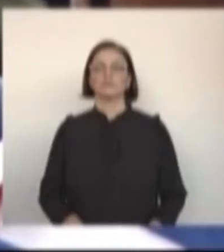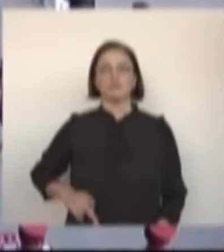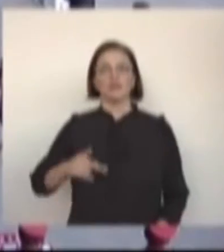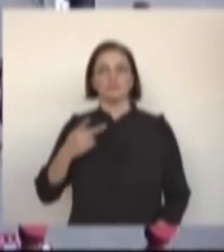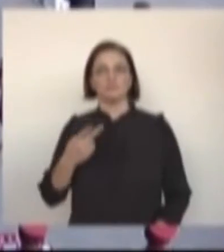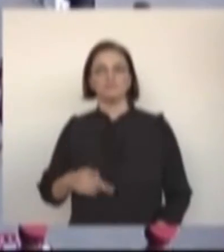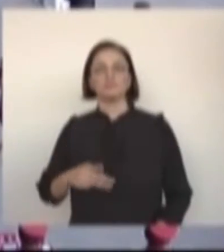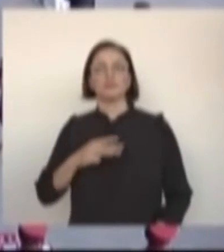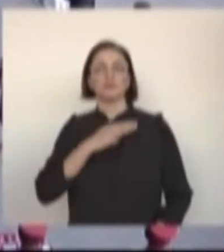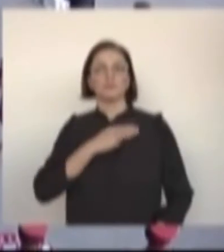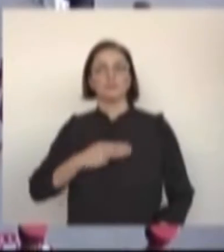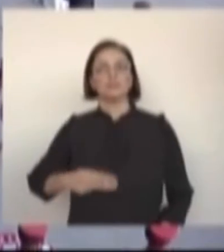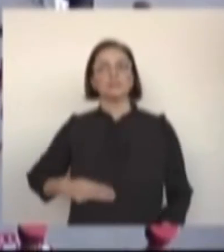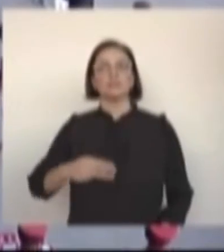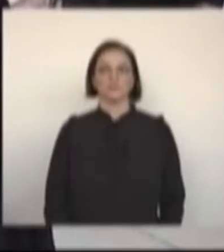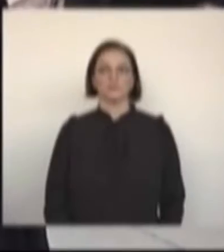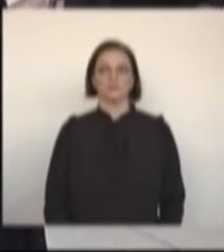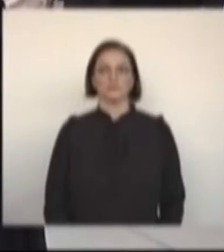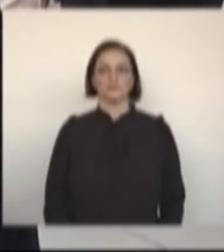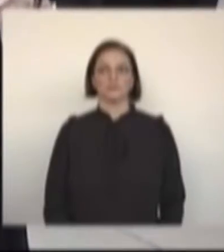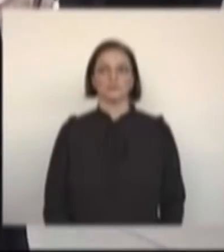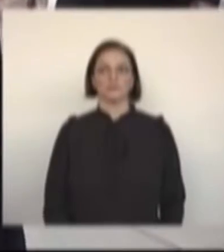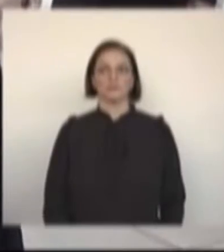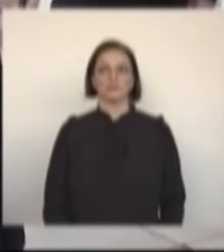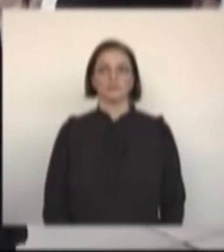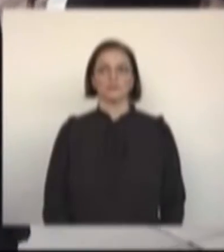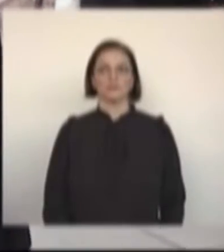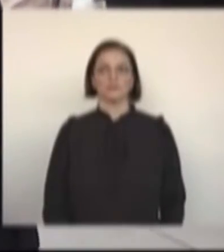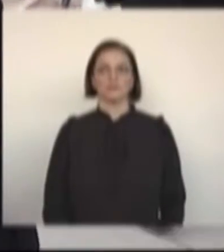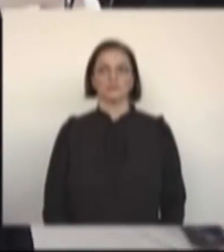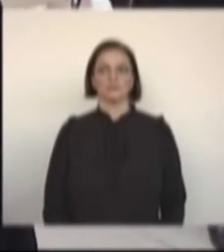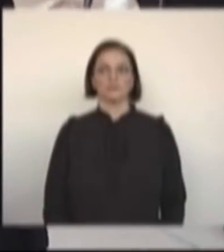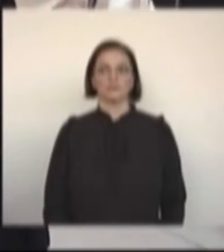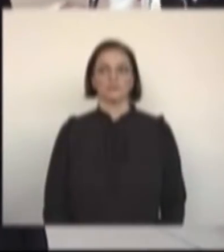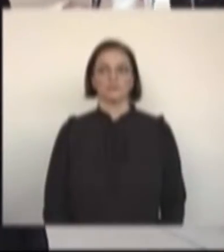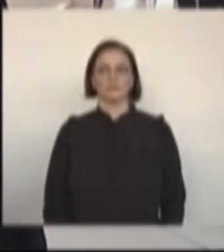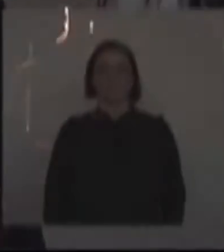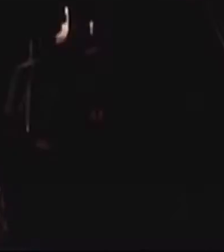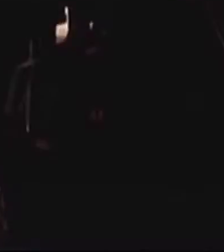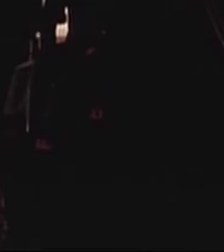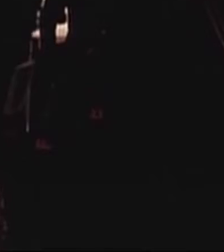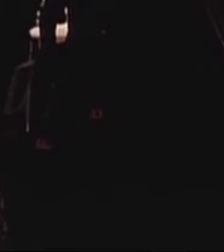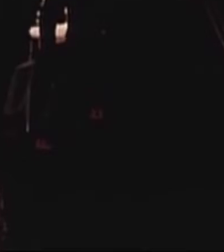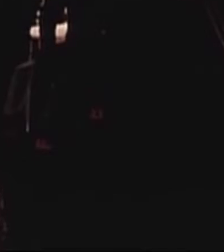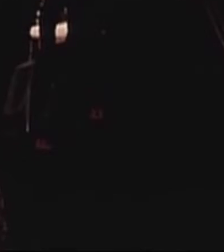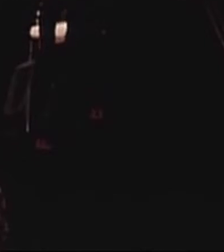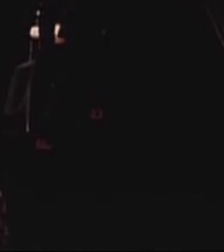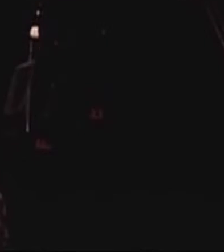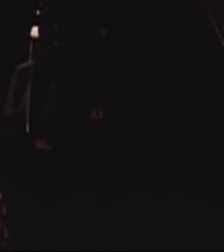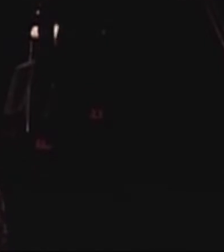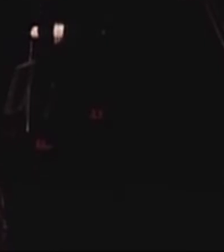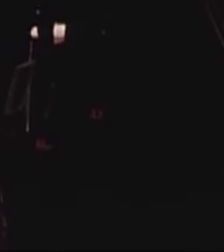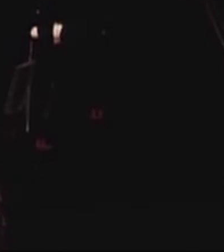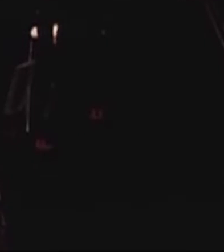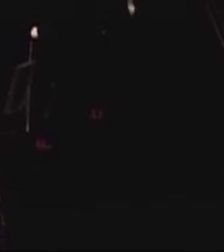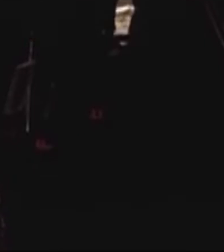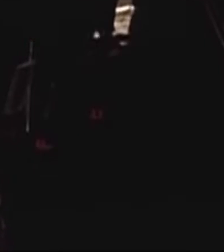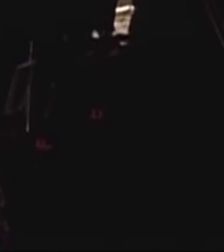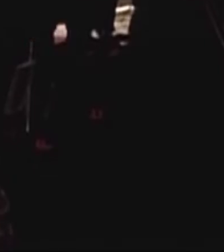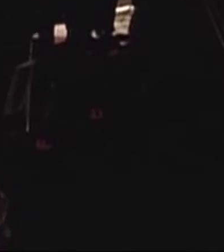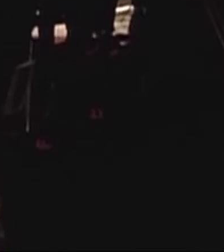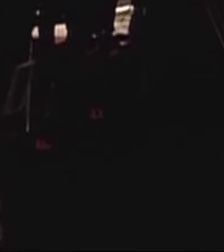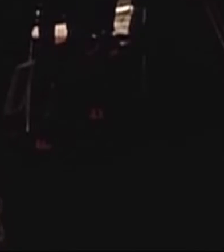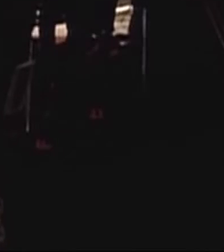homenageados ainda ministros do STF, Superior Tribunal de Justiça e do Superior Tribunal Militar, entre outras